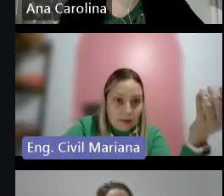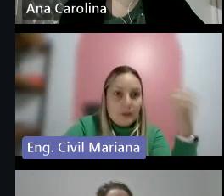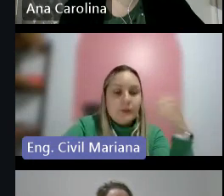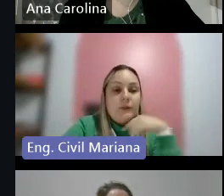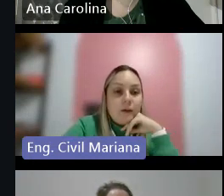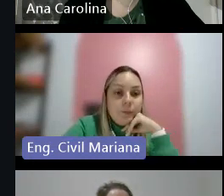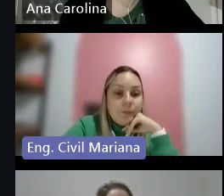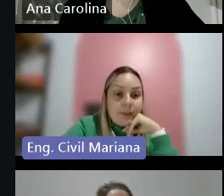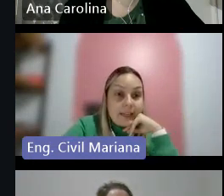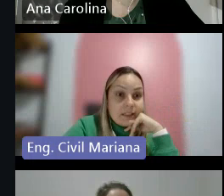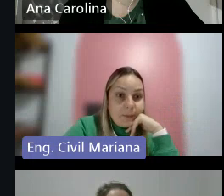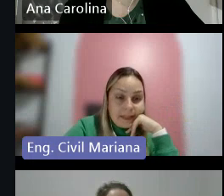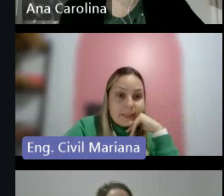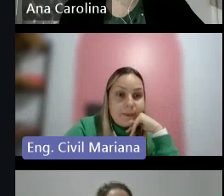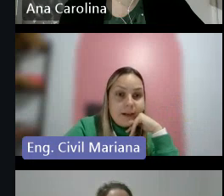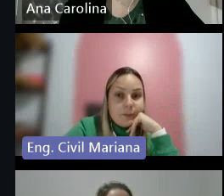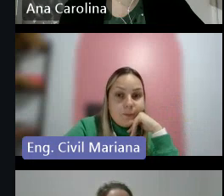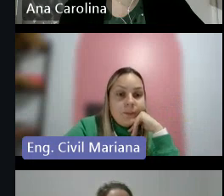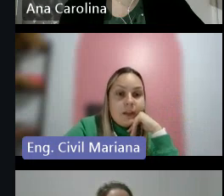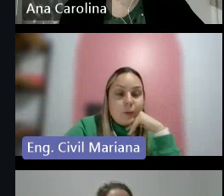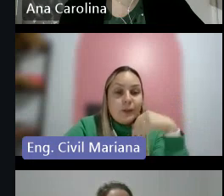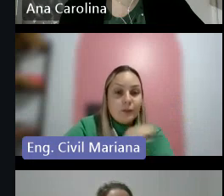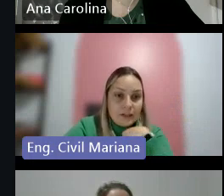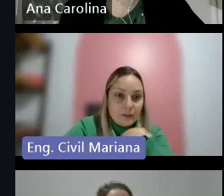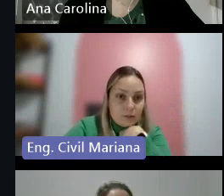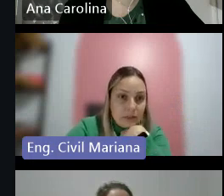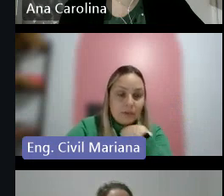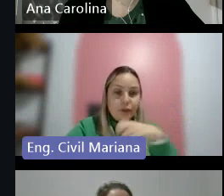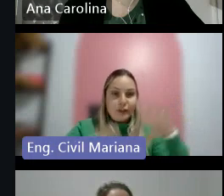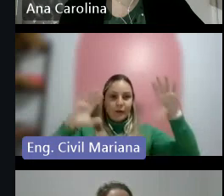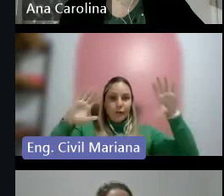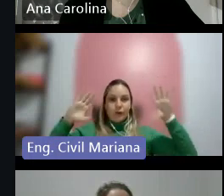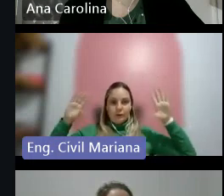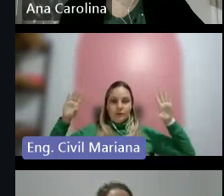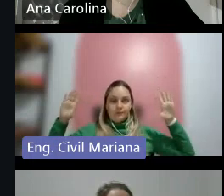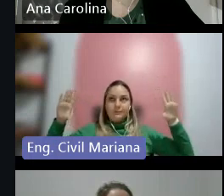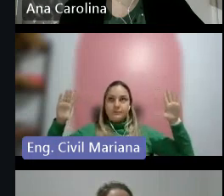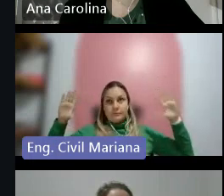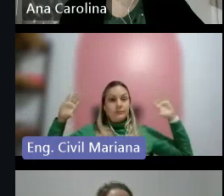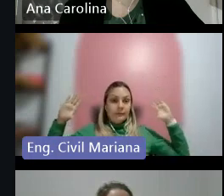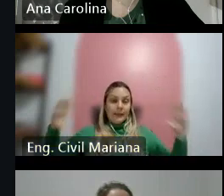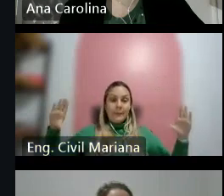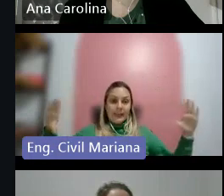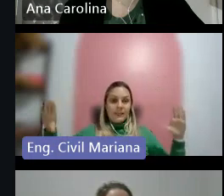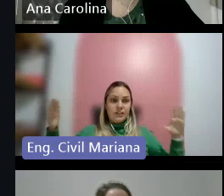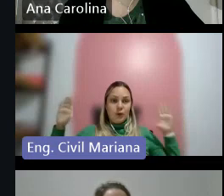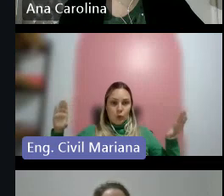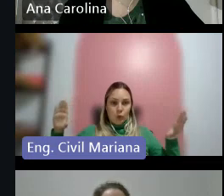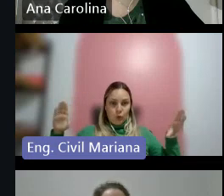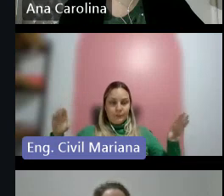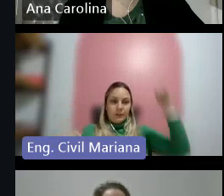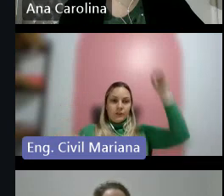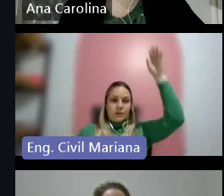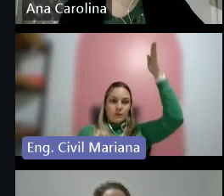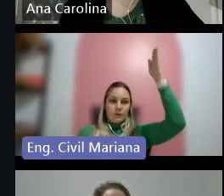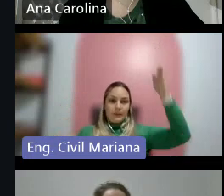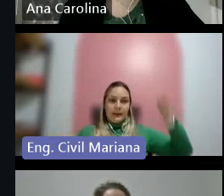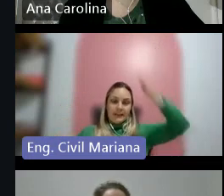para colocar no manual essa parte. Quando eu faço o manual, eu tiro uma foto da parede